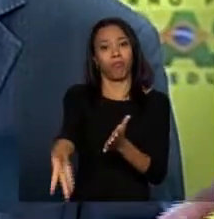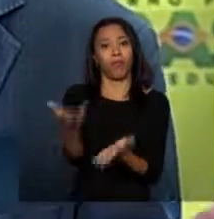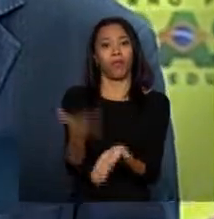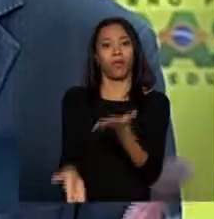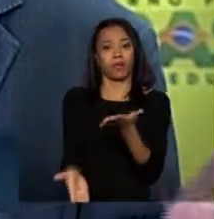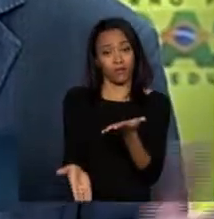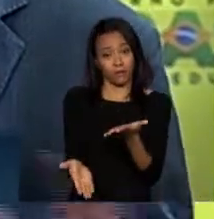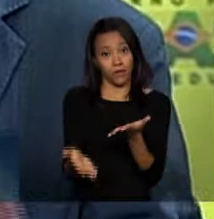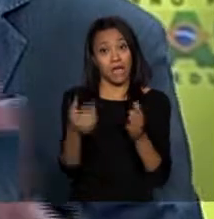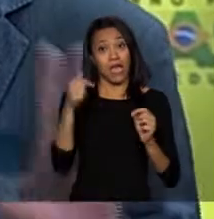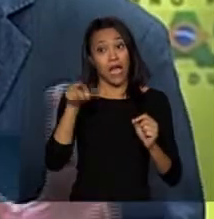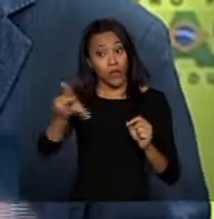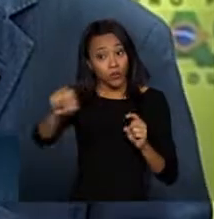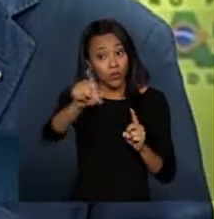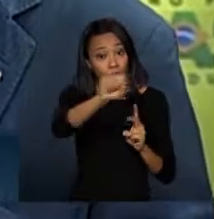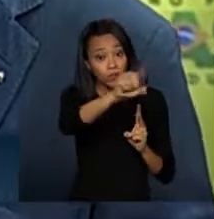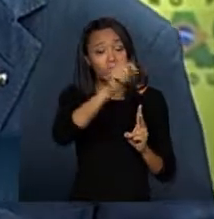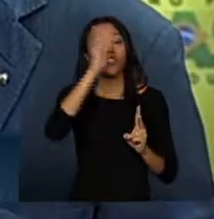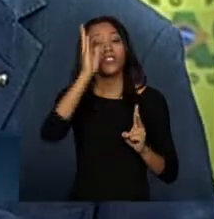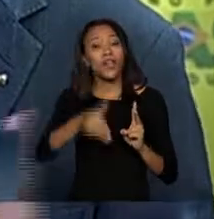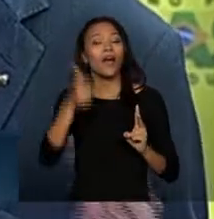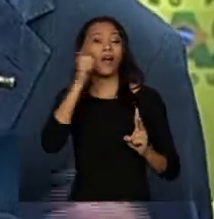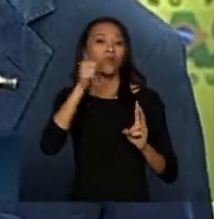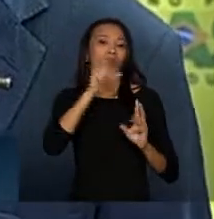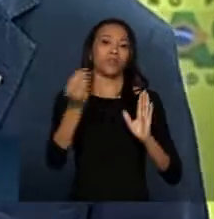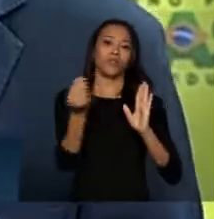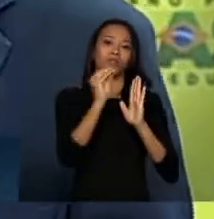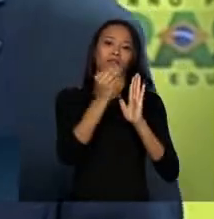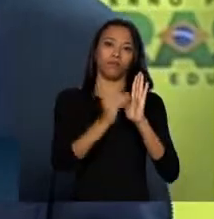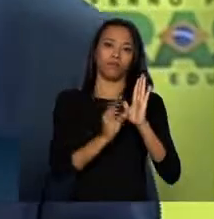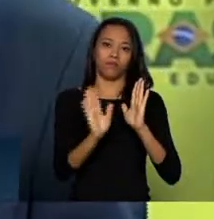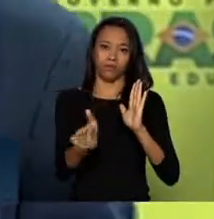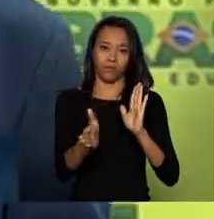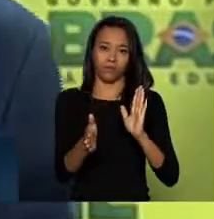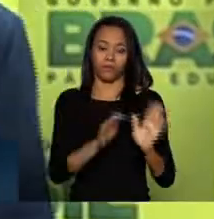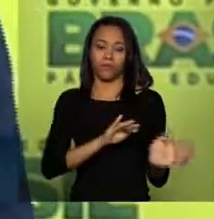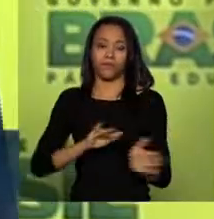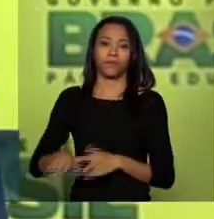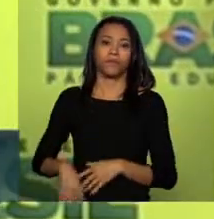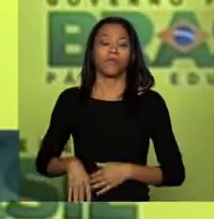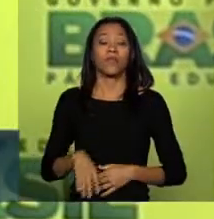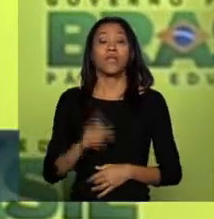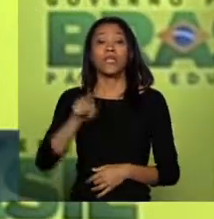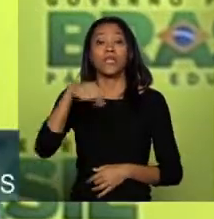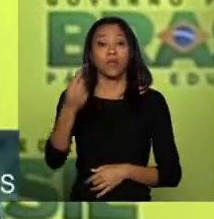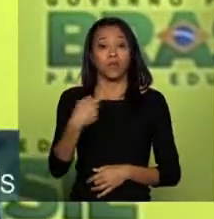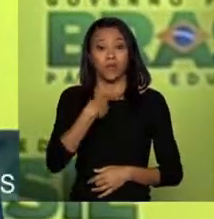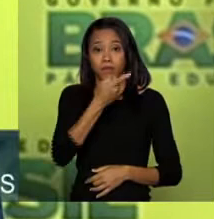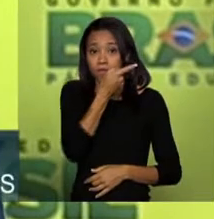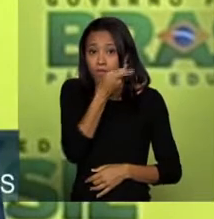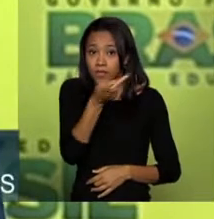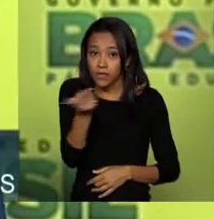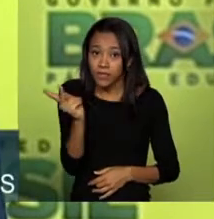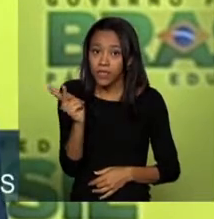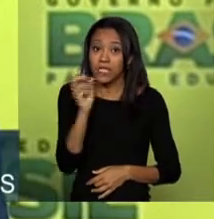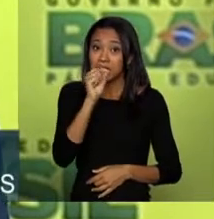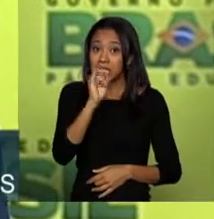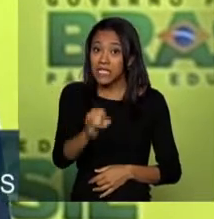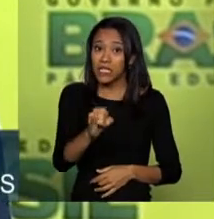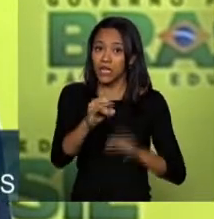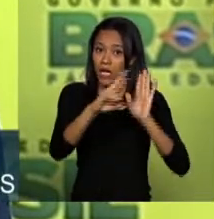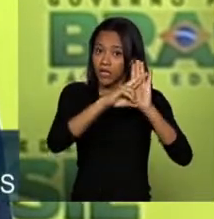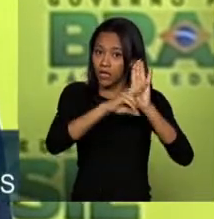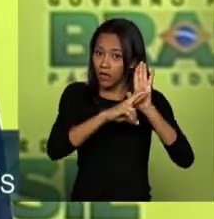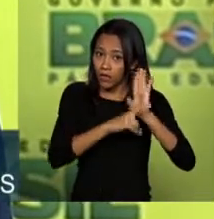atingiram esses números que nós foram fixados previamente. Depois da visita em loco, se algum critério não tiver